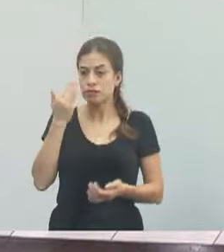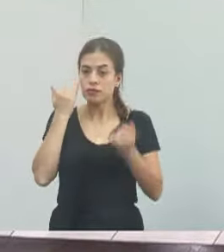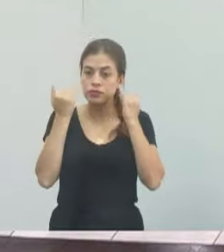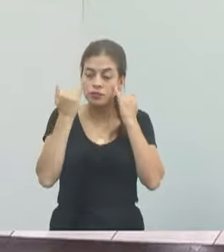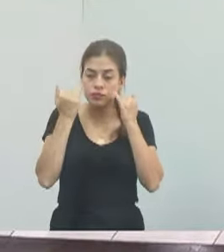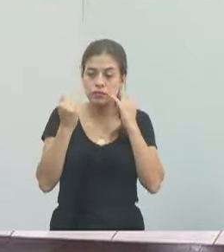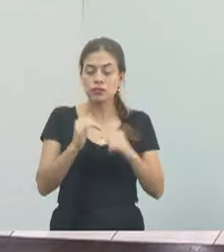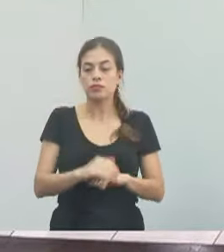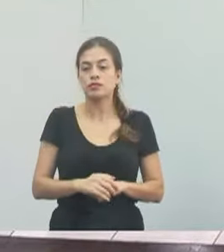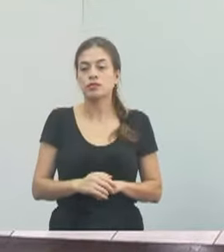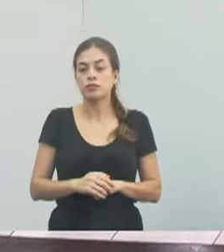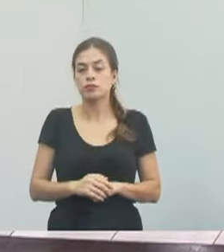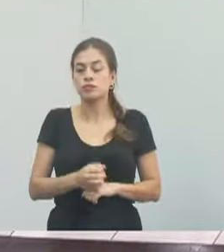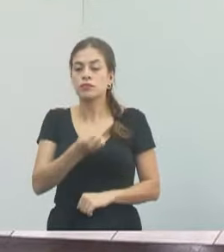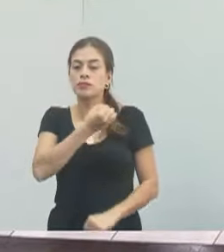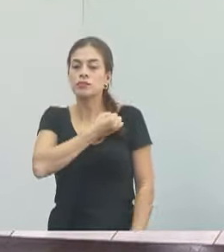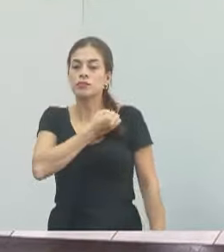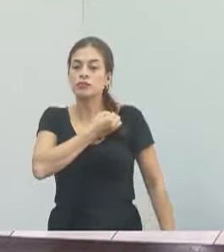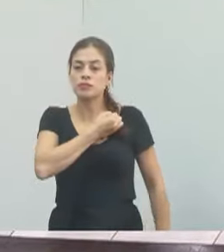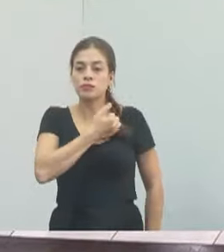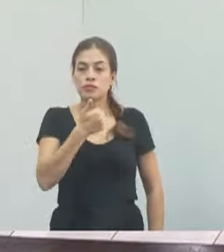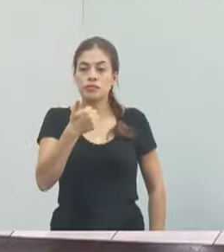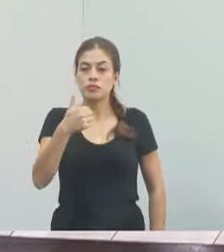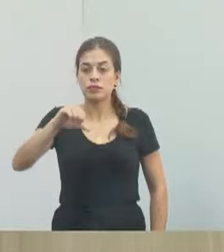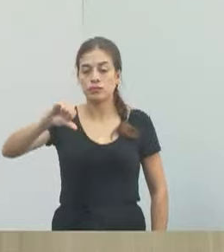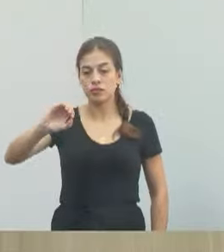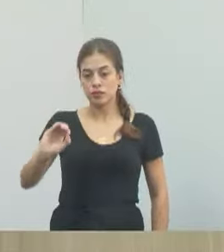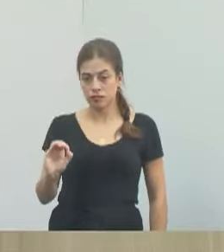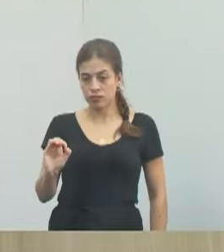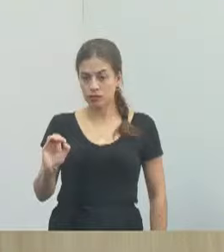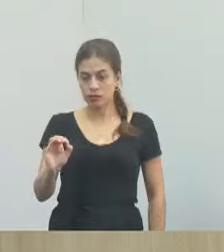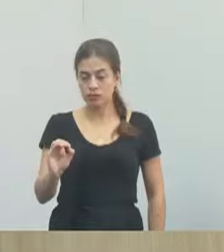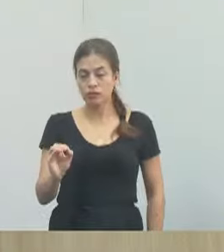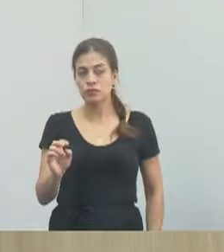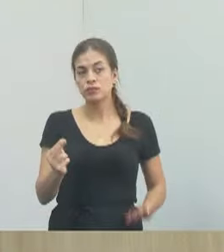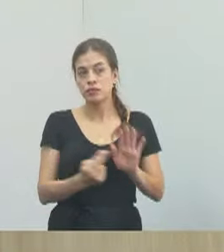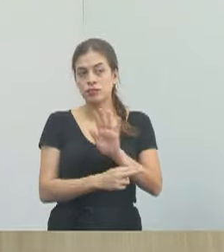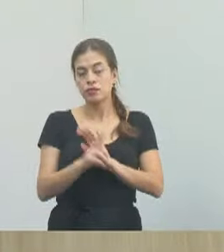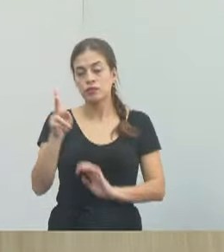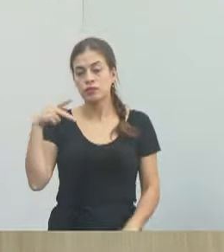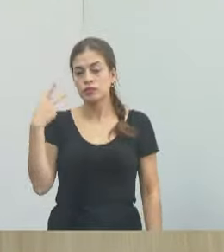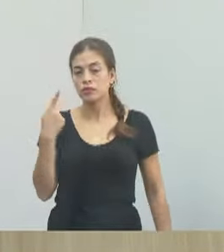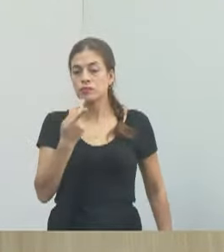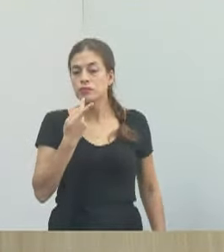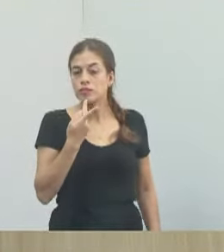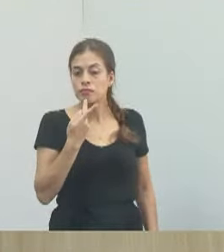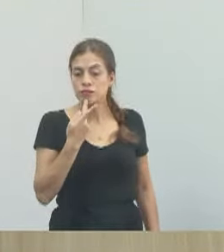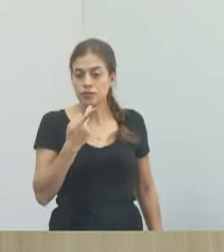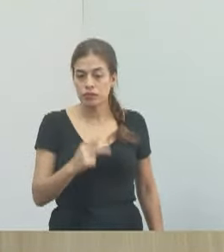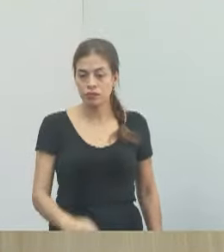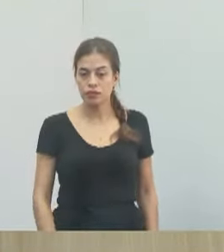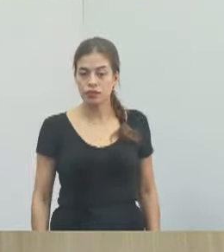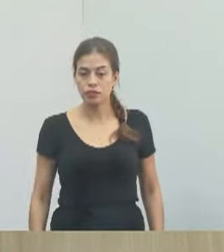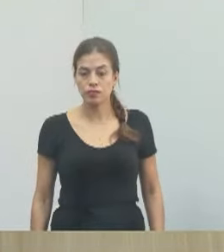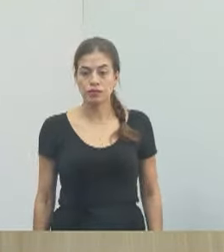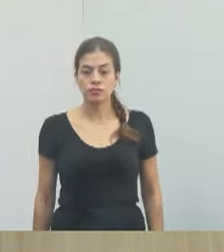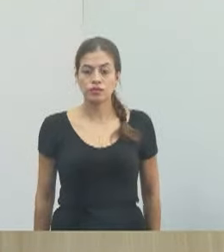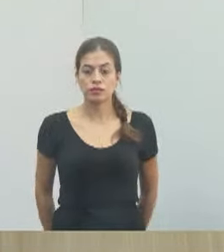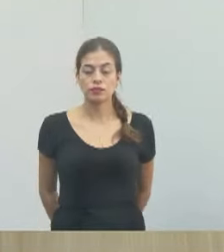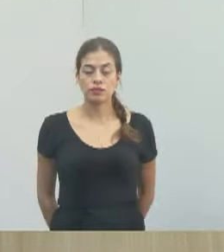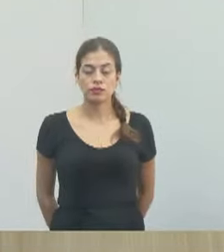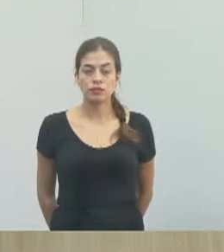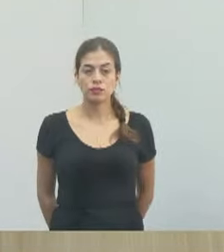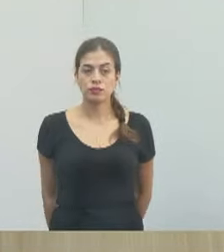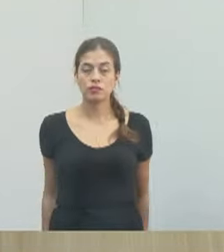informações pedido de informações número 90 autoria Vereador hern Barreto